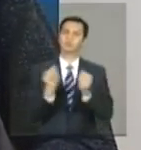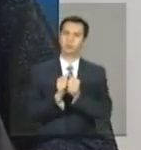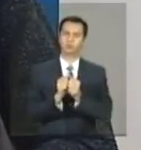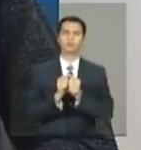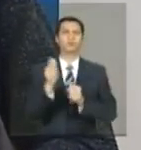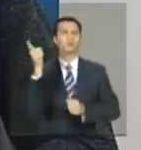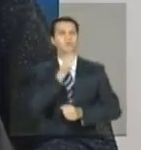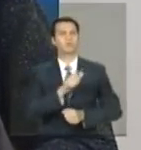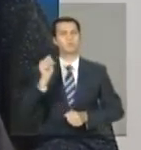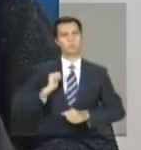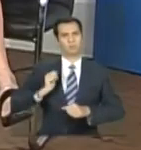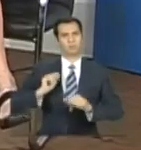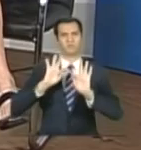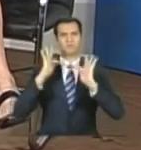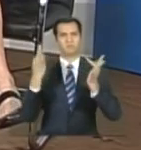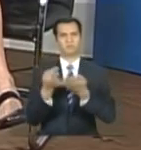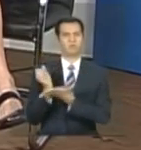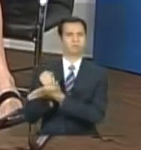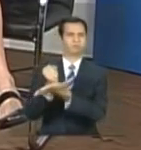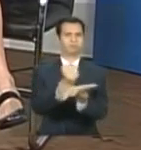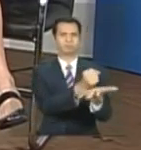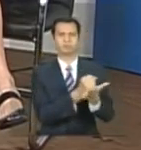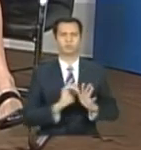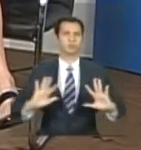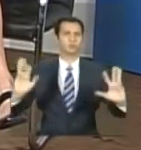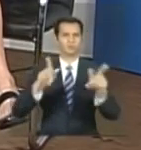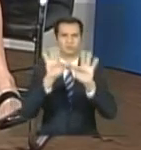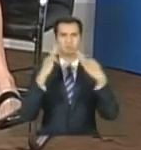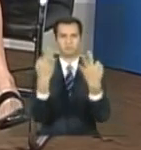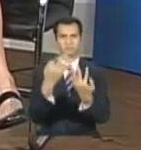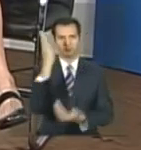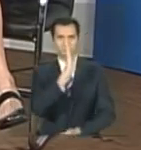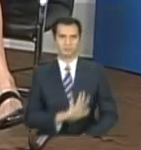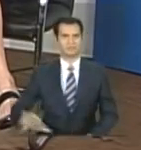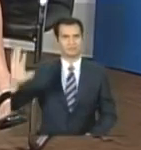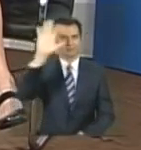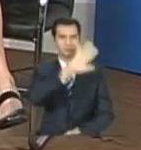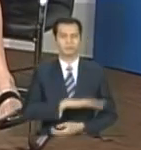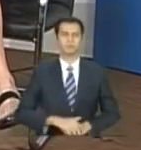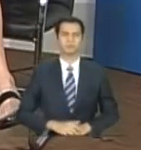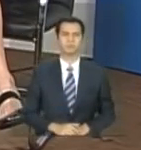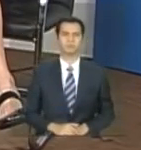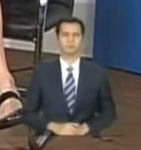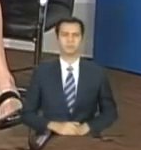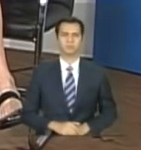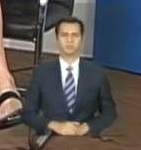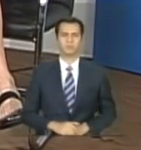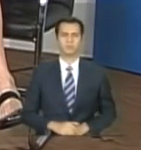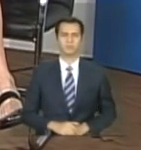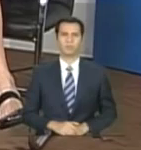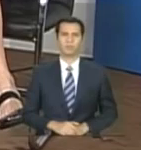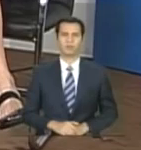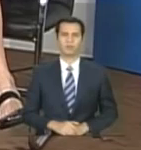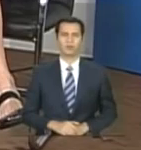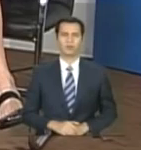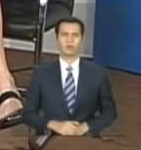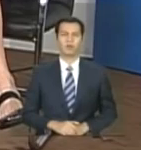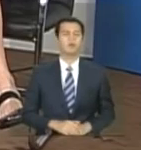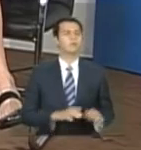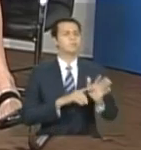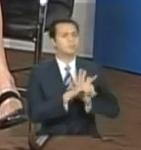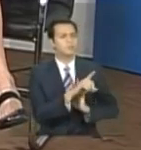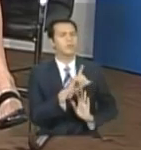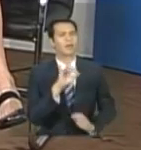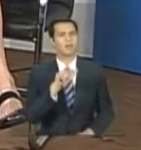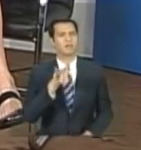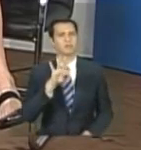famílias mais pobres do Brasil. Bom, Letícia, esse ano vocês têm uma função aí que é atualizar os cadastros de mais